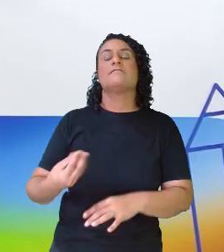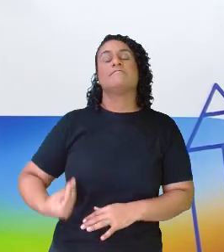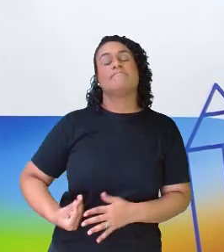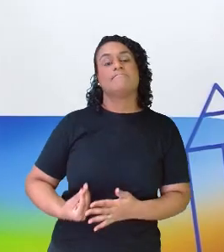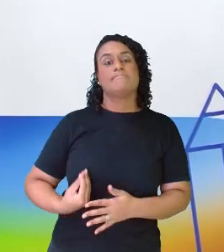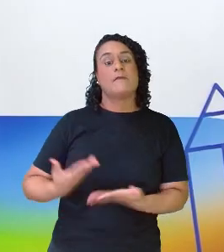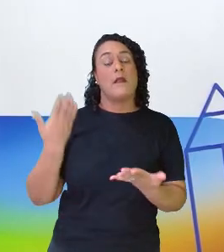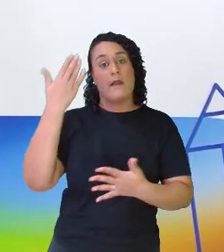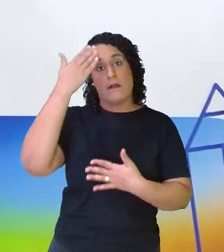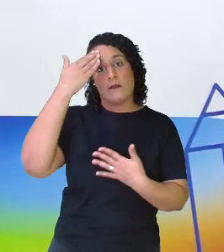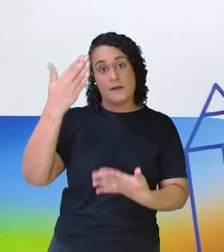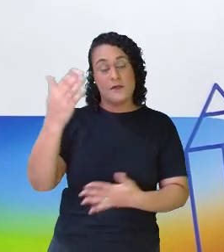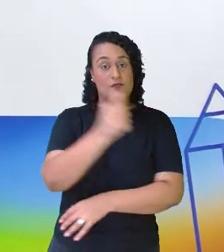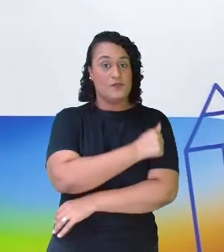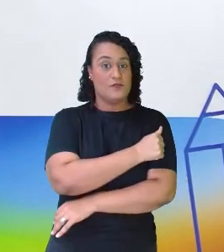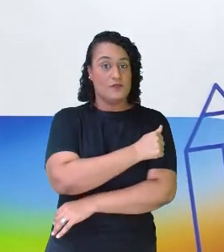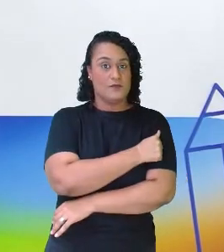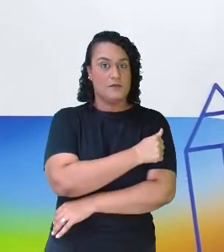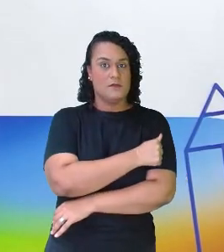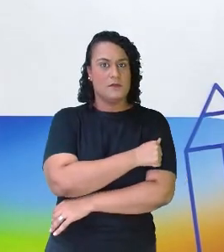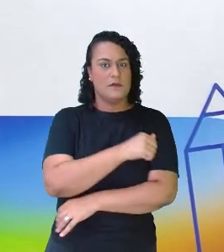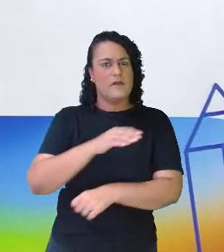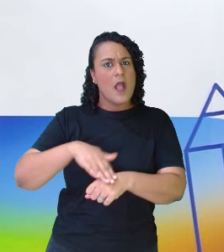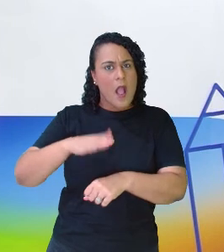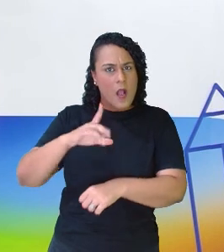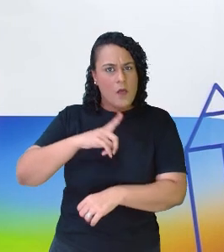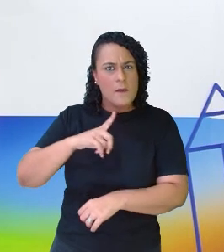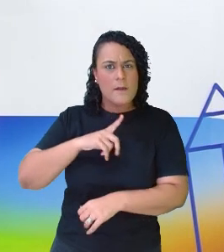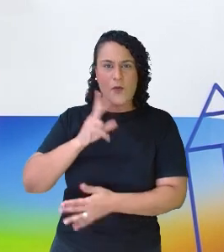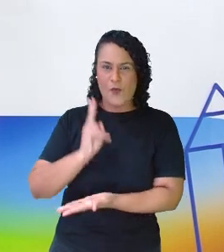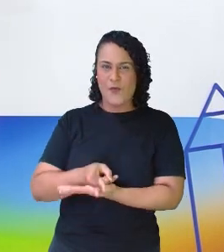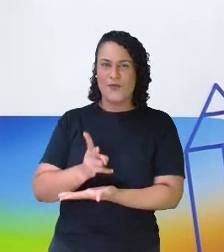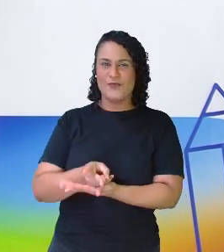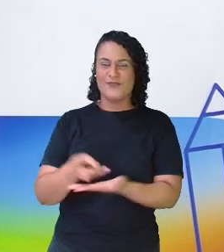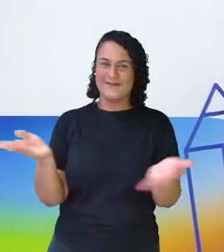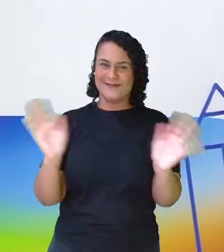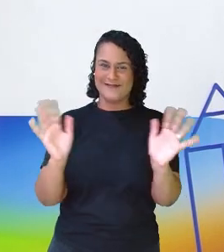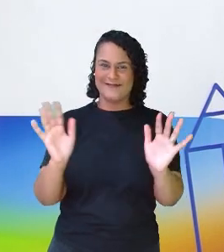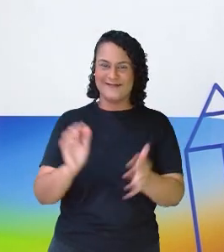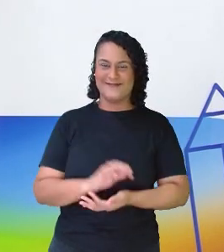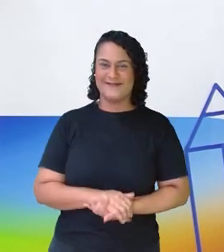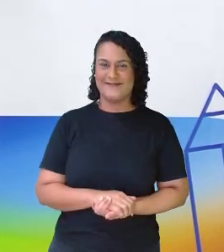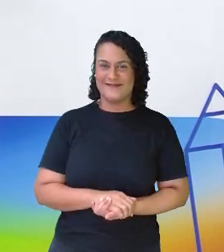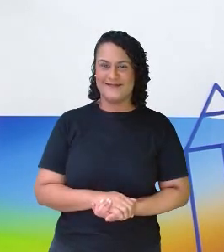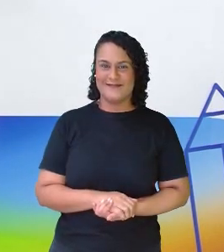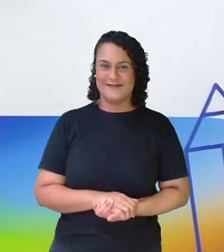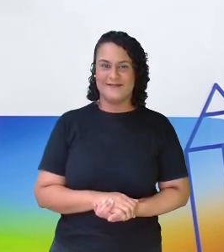estudantes. E a gente vai ter mais aula, tá? Então, fica por aí. Tchau, tchau.